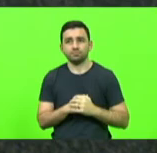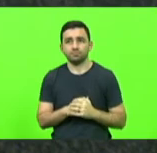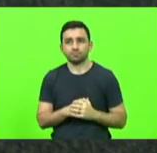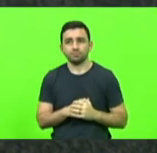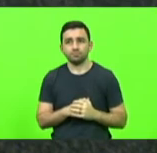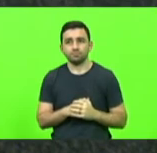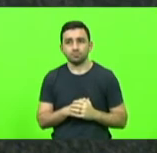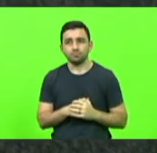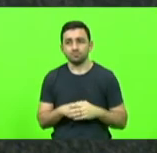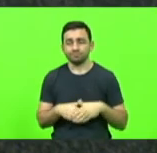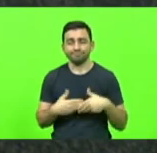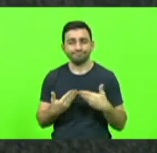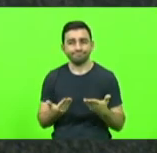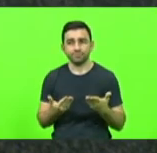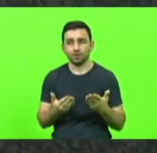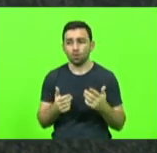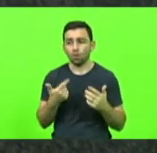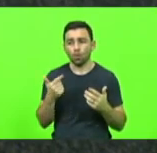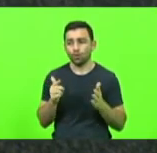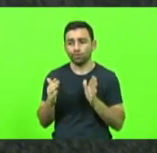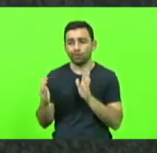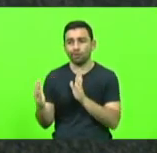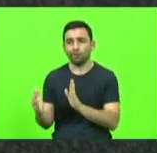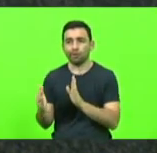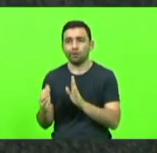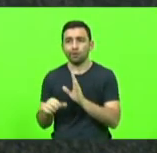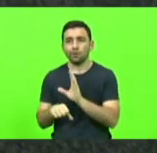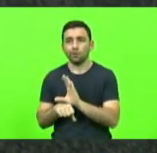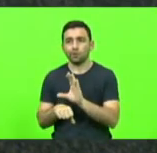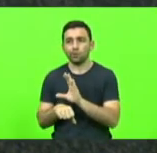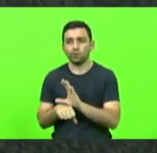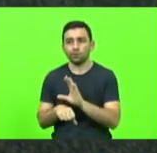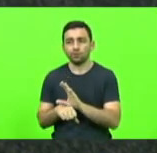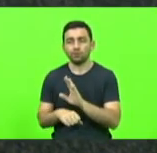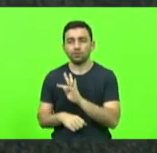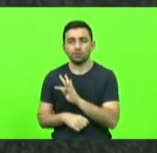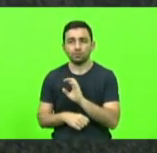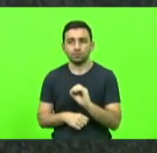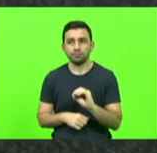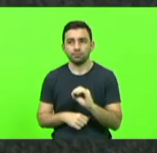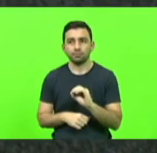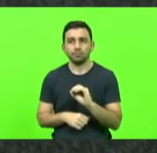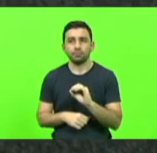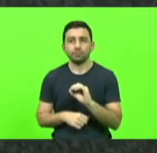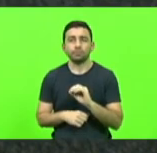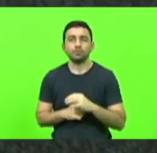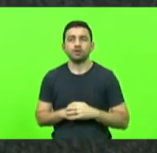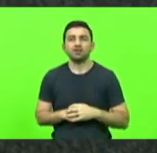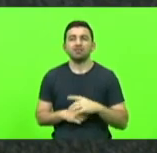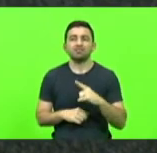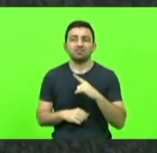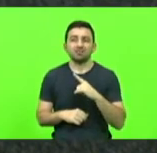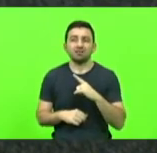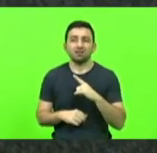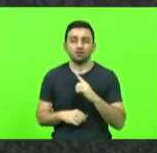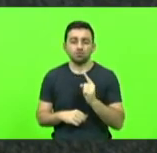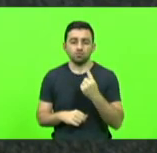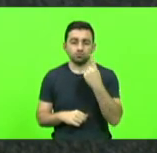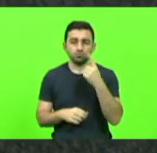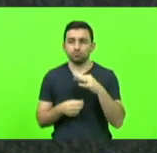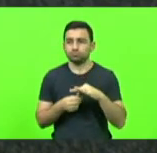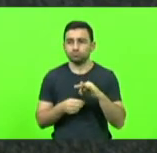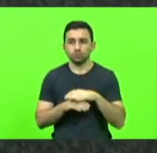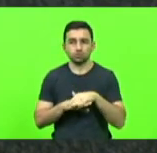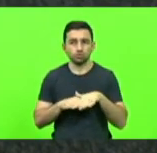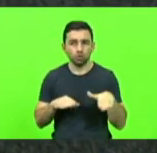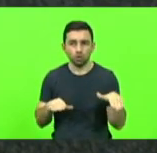a outra pouca oferta de curso de terapia ocupacional. Hoje, nós contamos apenas com uma instituição que